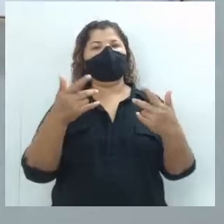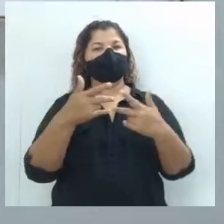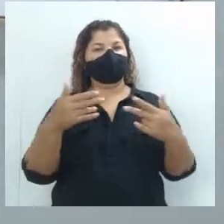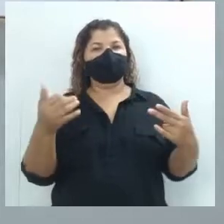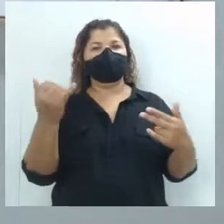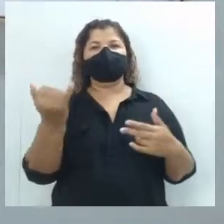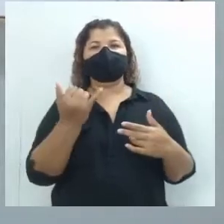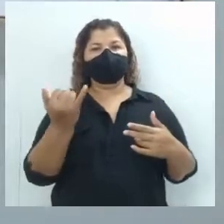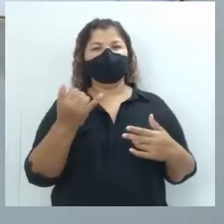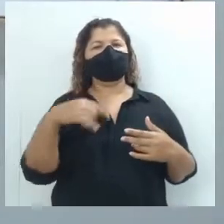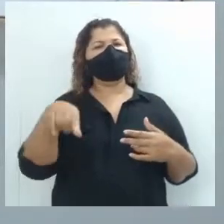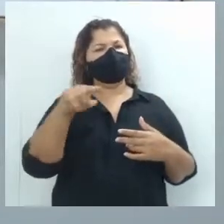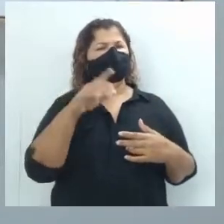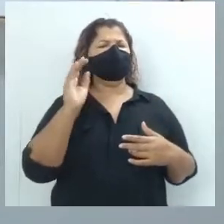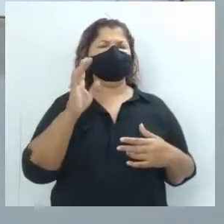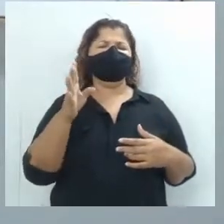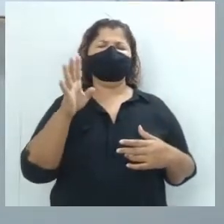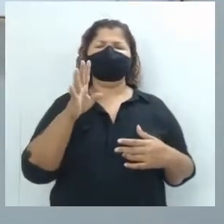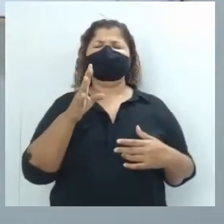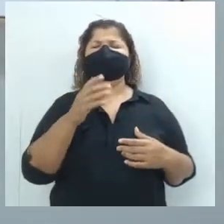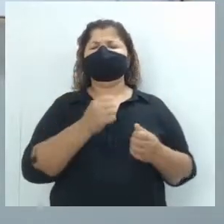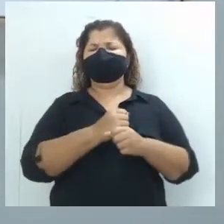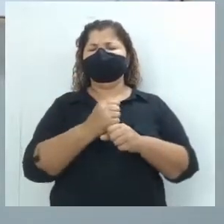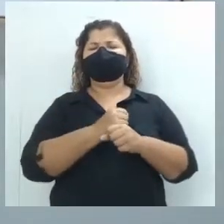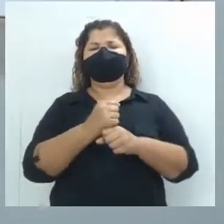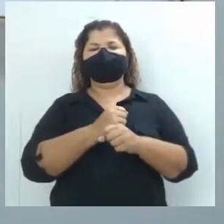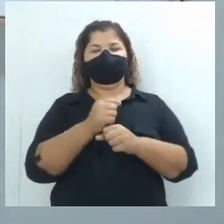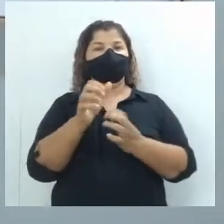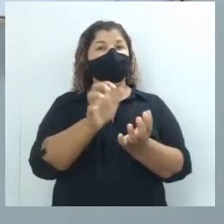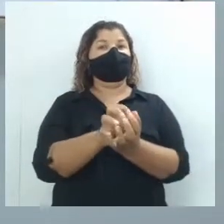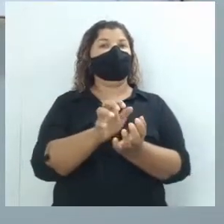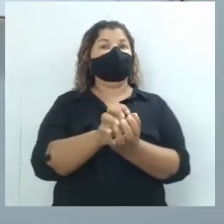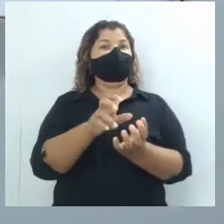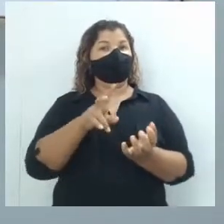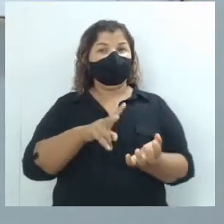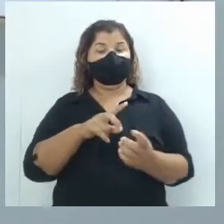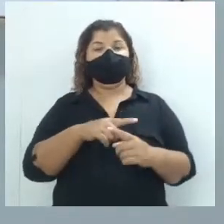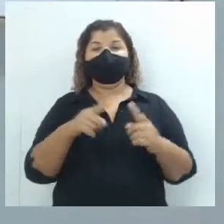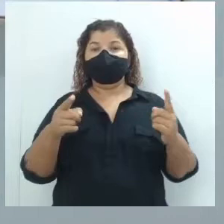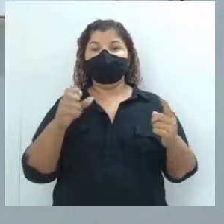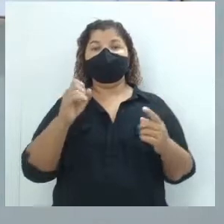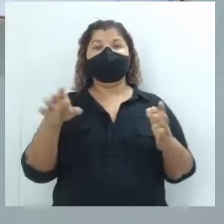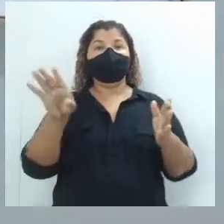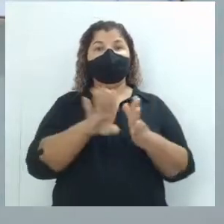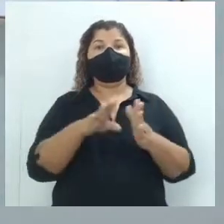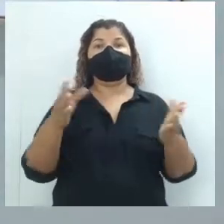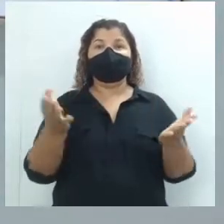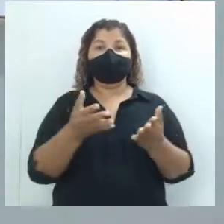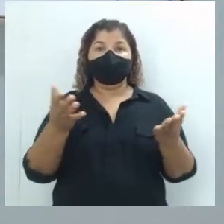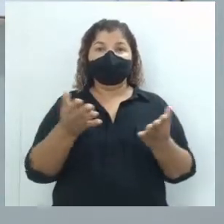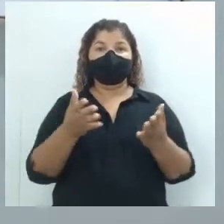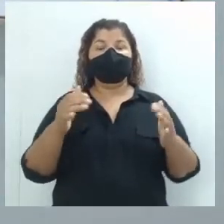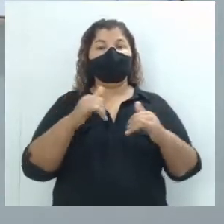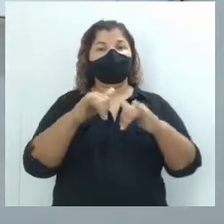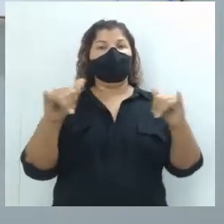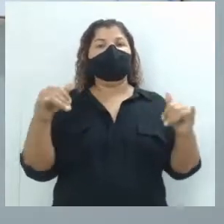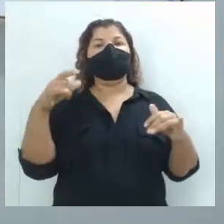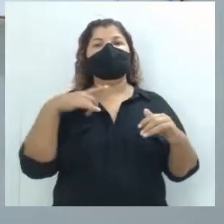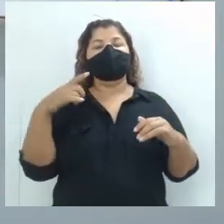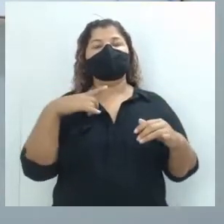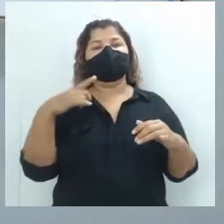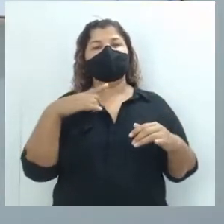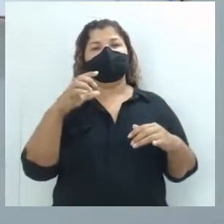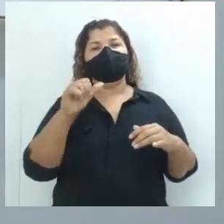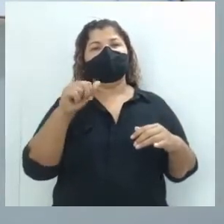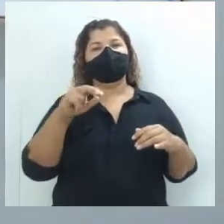aqui veterana já no EducaPE, mas é sempre importante lembrar que, se você está chegando hoje no EducaPE, lembrem que o EducaPE tem um canal oficial